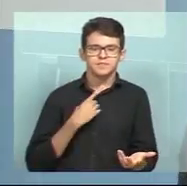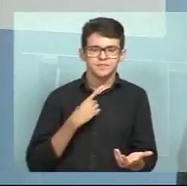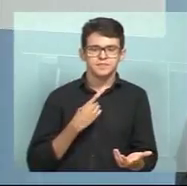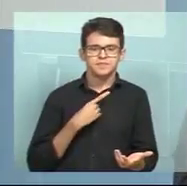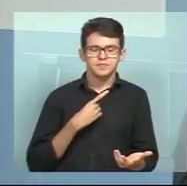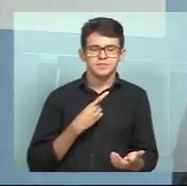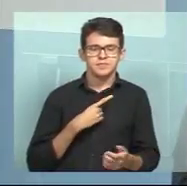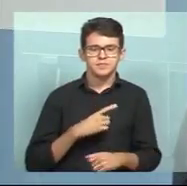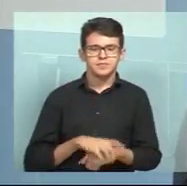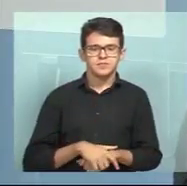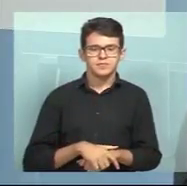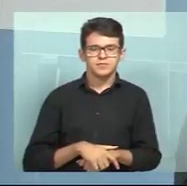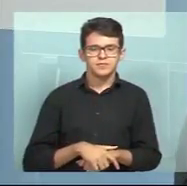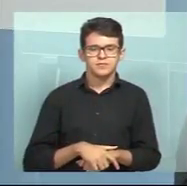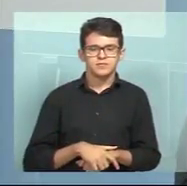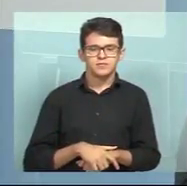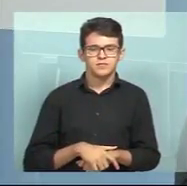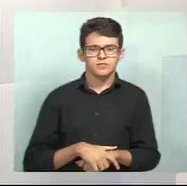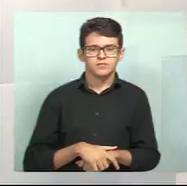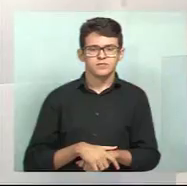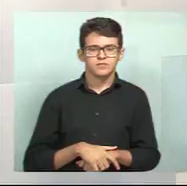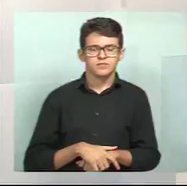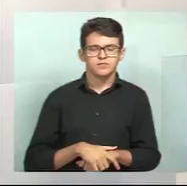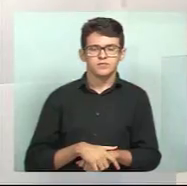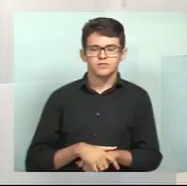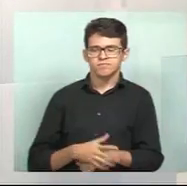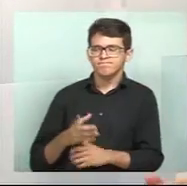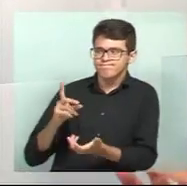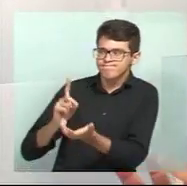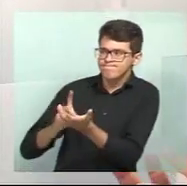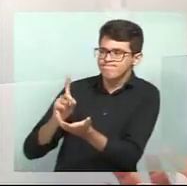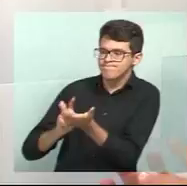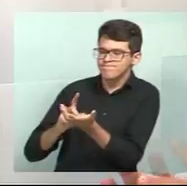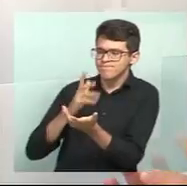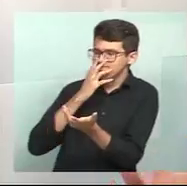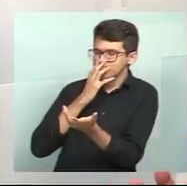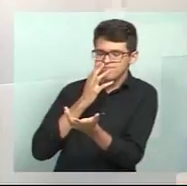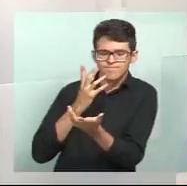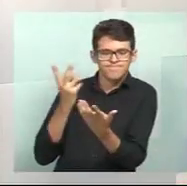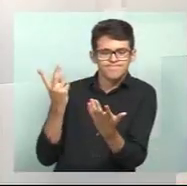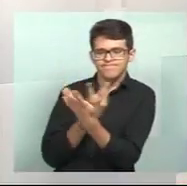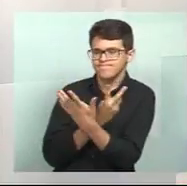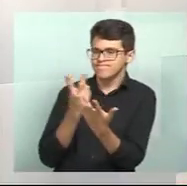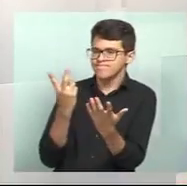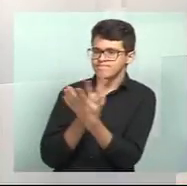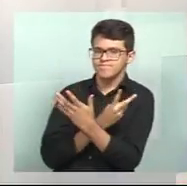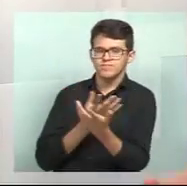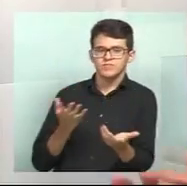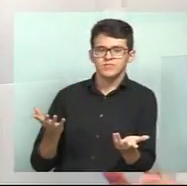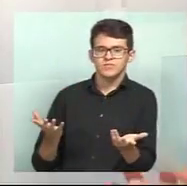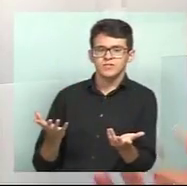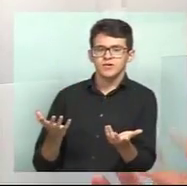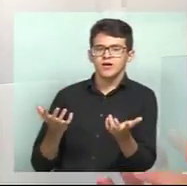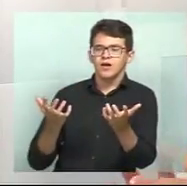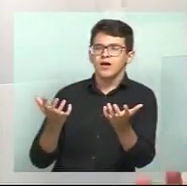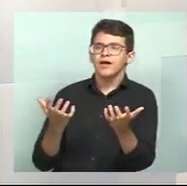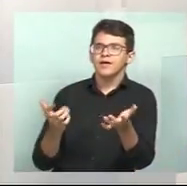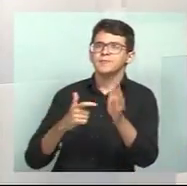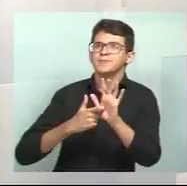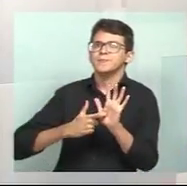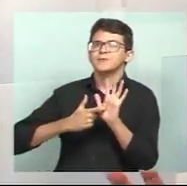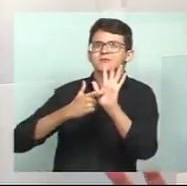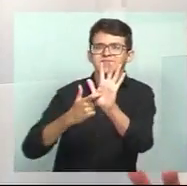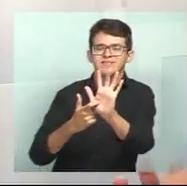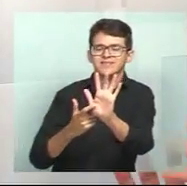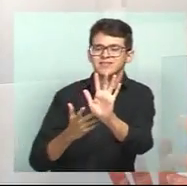É doentio, a grande verdade é doentio. Doentio. Isso aí, existe uma tentativa de criar uma falsa realidade